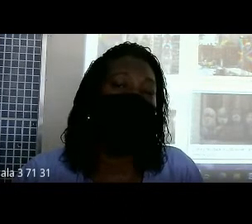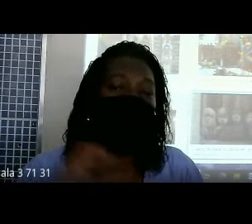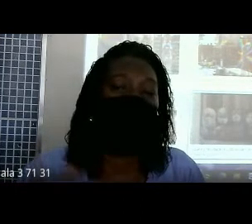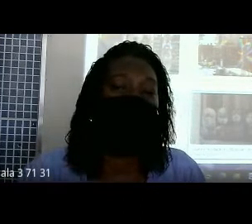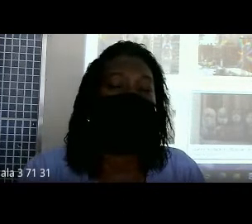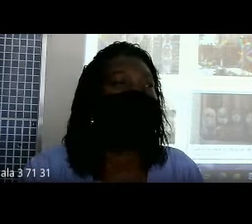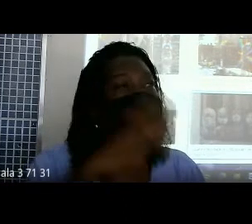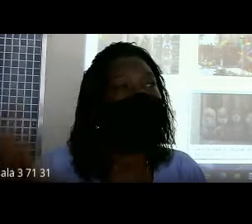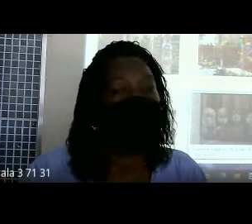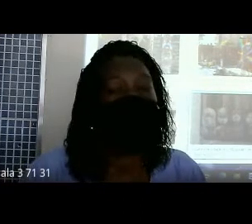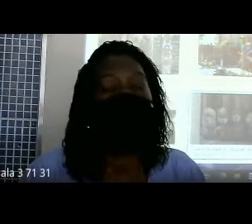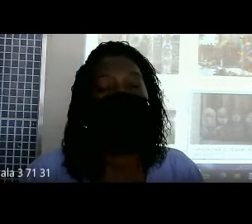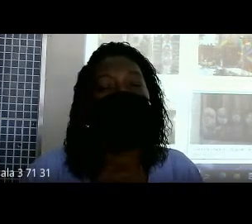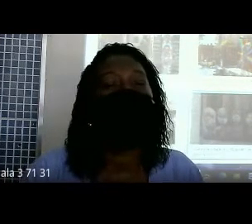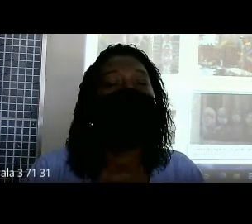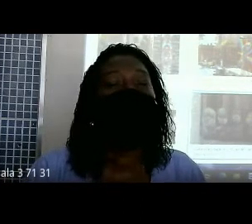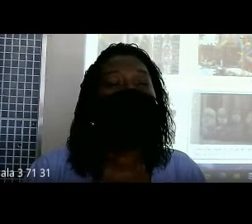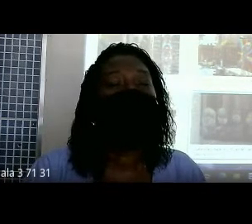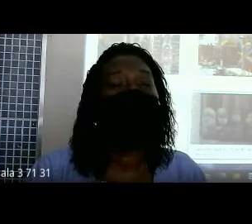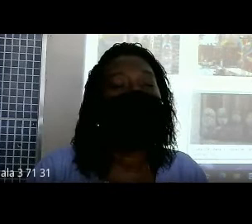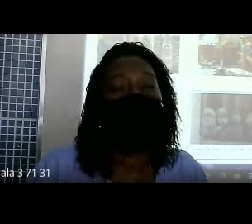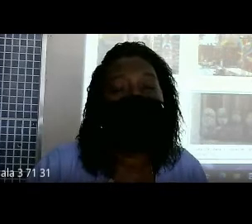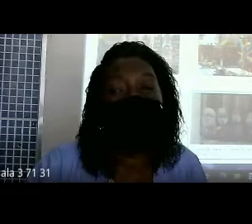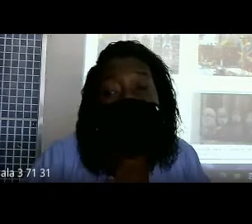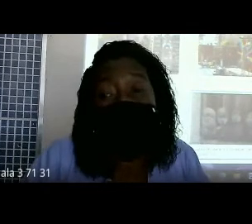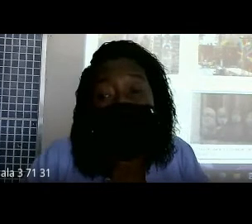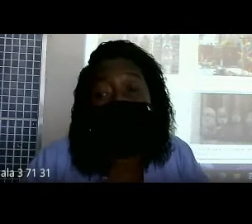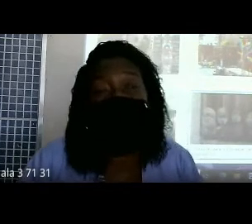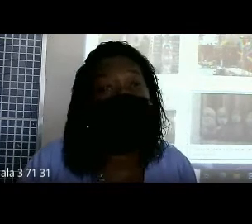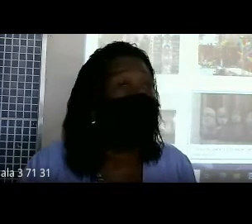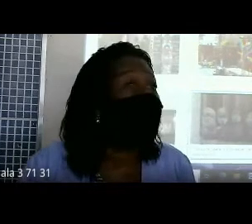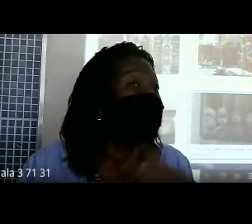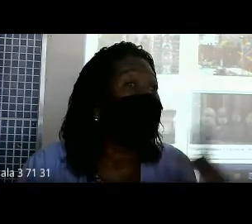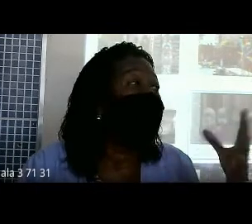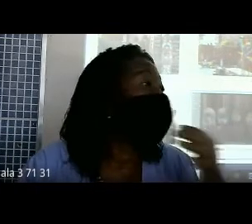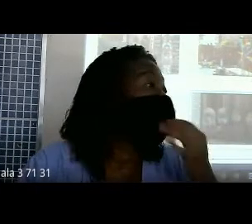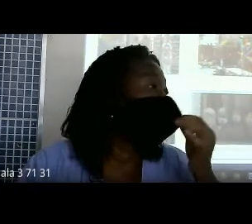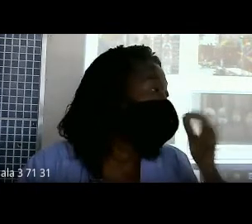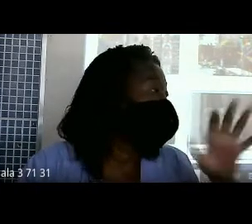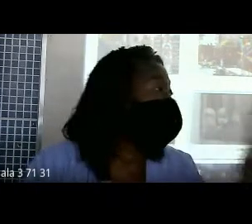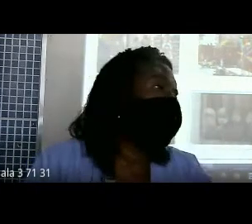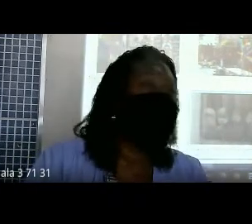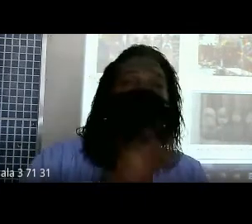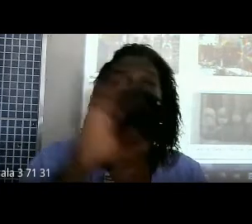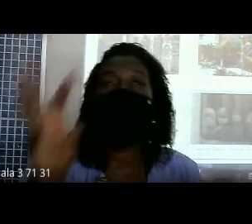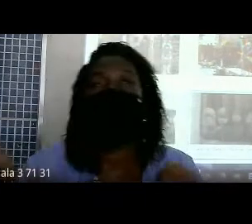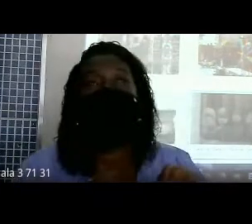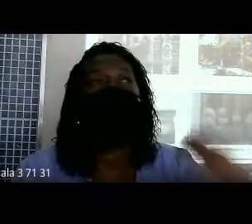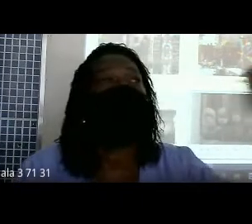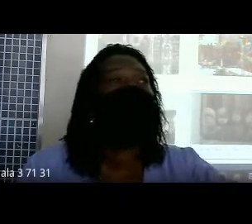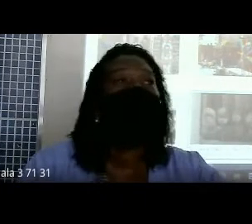No mundo todo, todas as religiões, né, referente a... que não tem escolhidos,